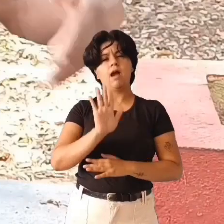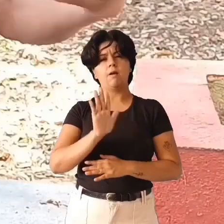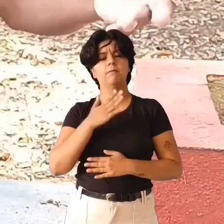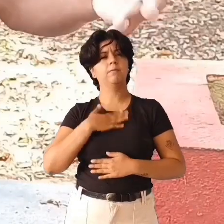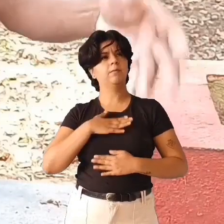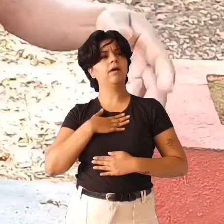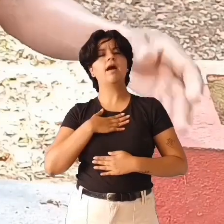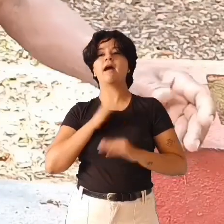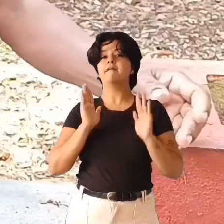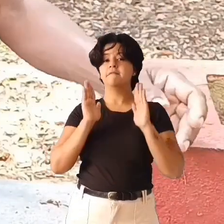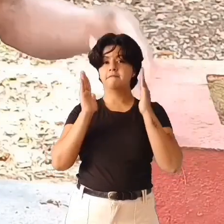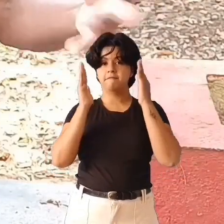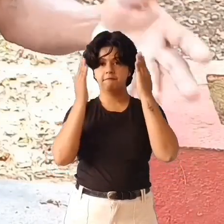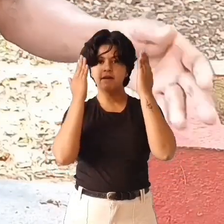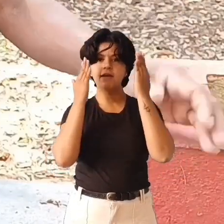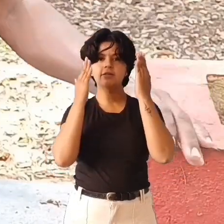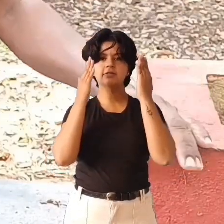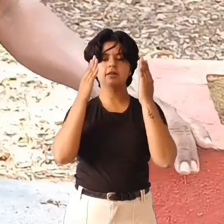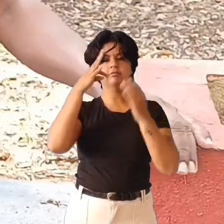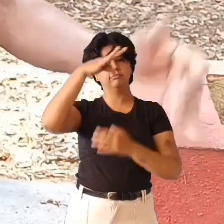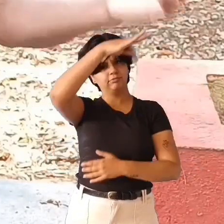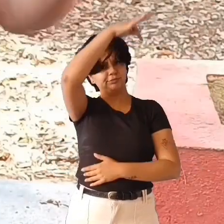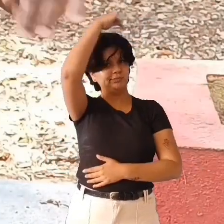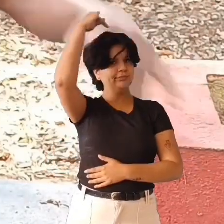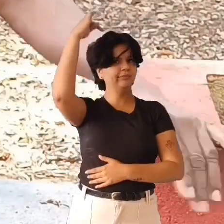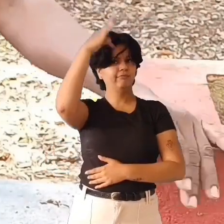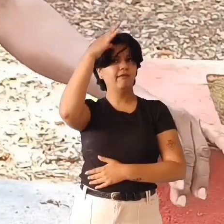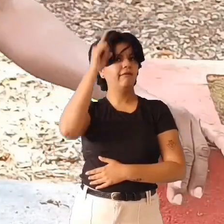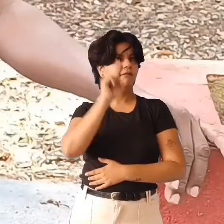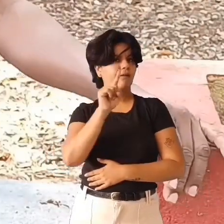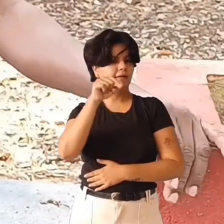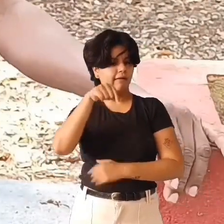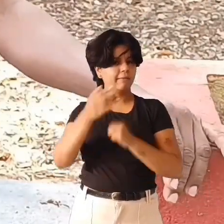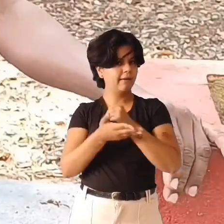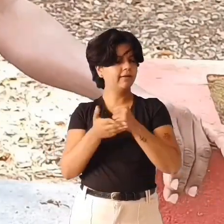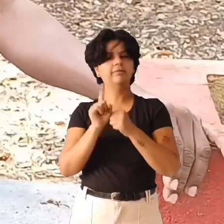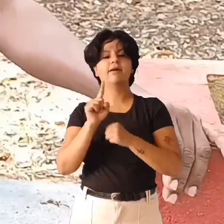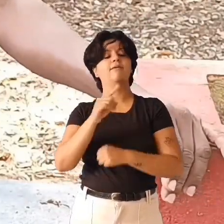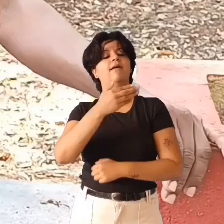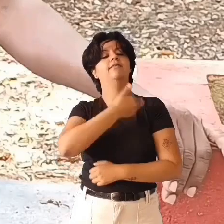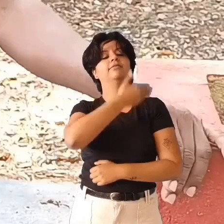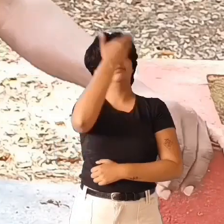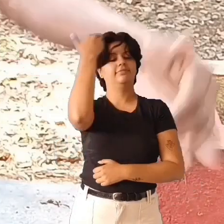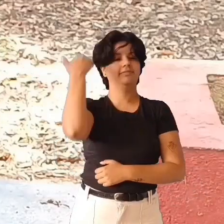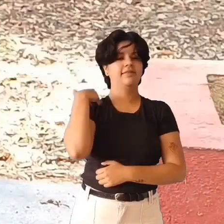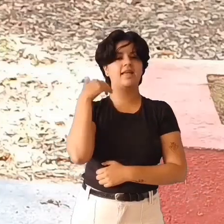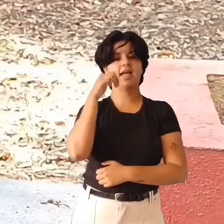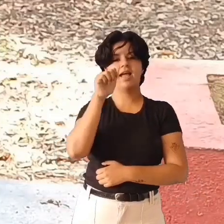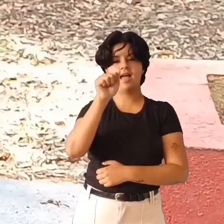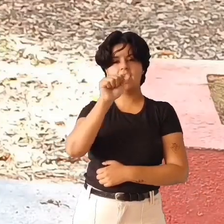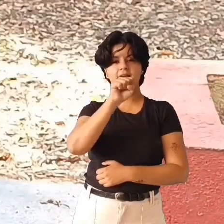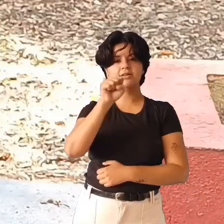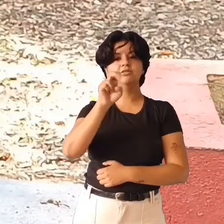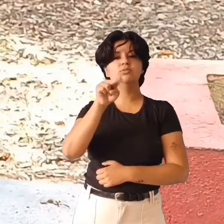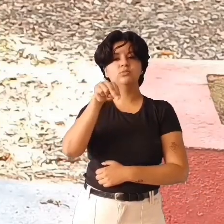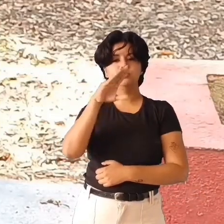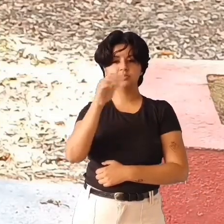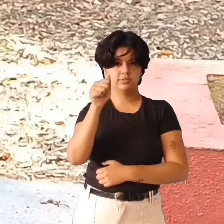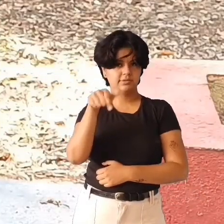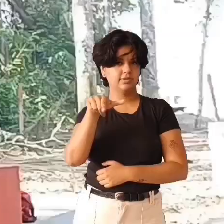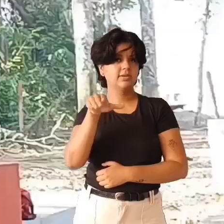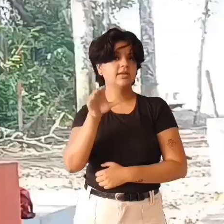aliás, nós temos também a festa da padroeira, que São Tiago não é o padroeiro do Mazagão, e sim na Céu da Assunção, que também era